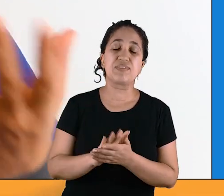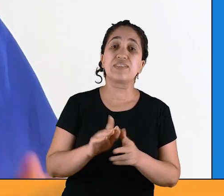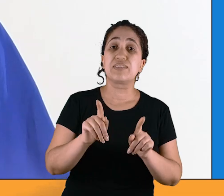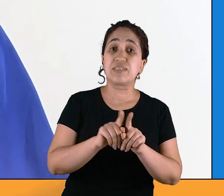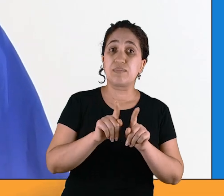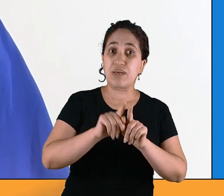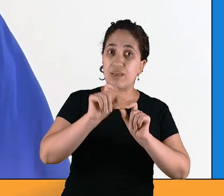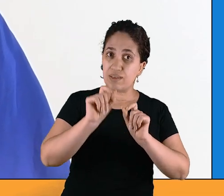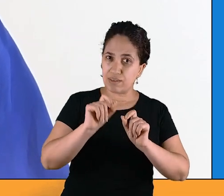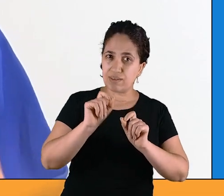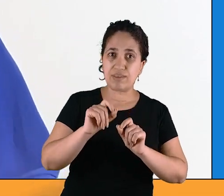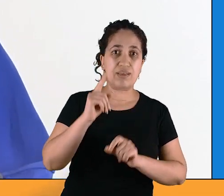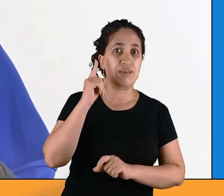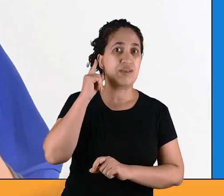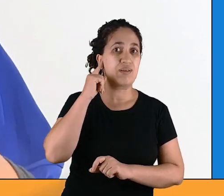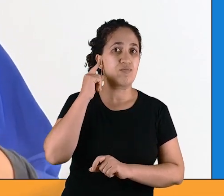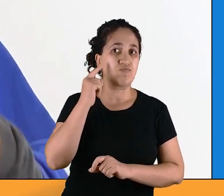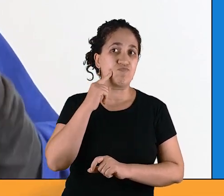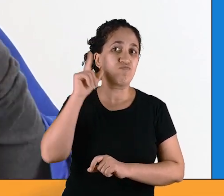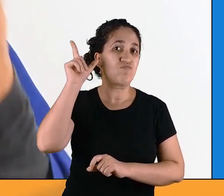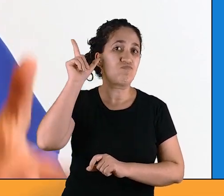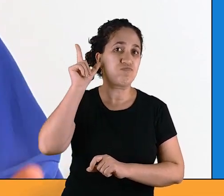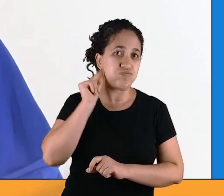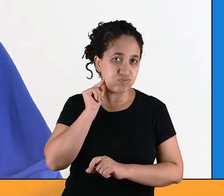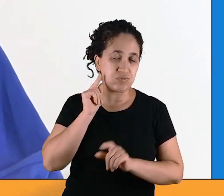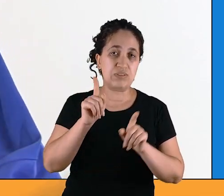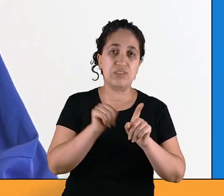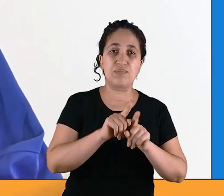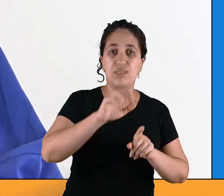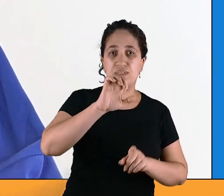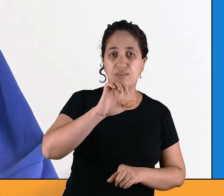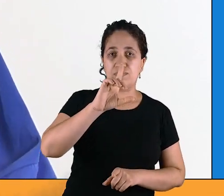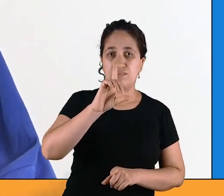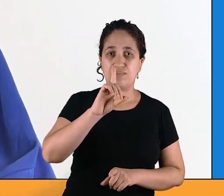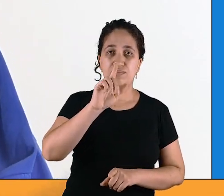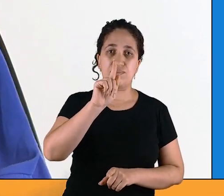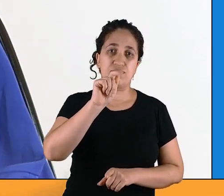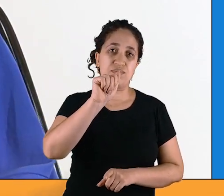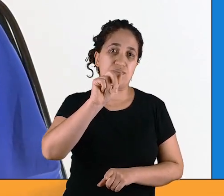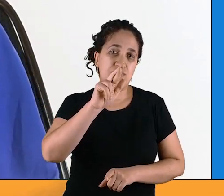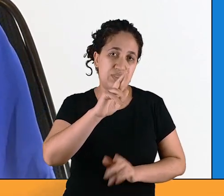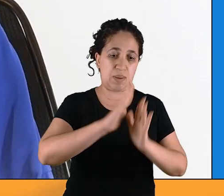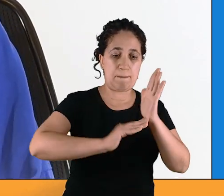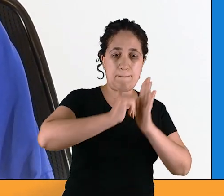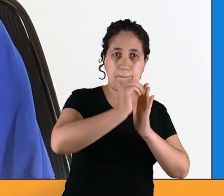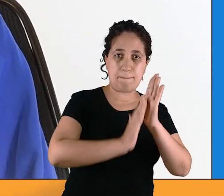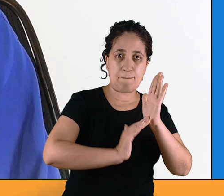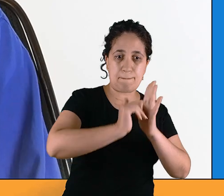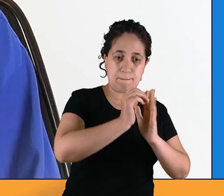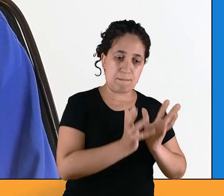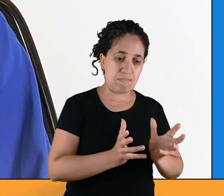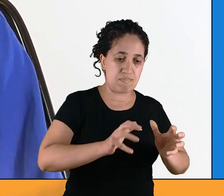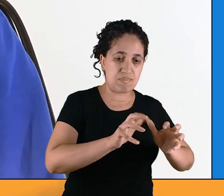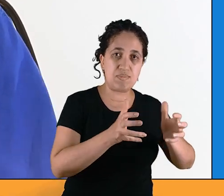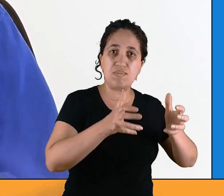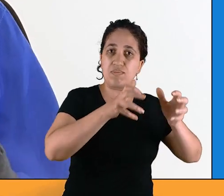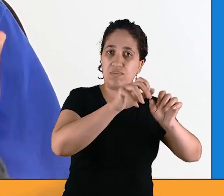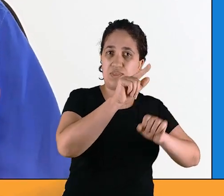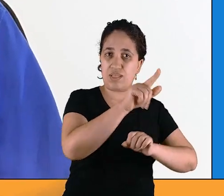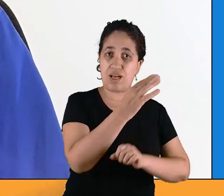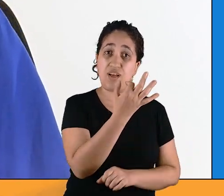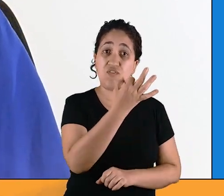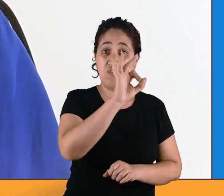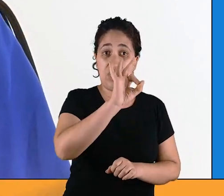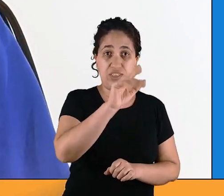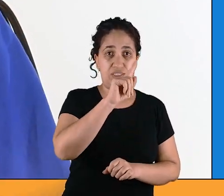espanhola, né, que adquiriu deficiência auditiva. A gente pode falar do Edgar Degas, né, um pintor e escultor do impressionismo francês,